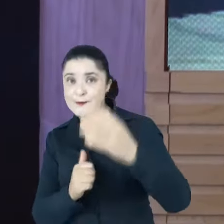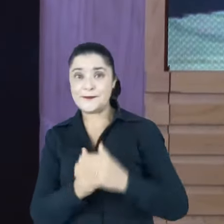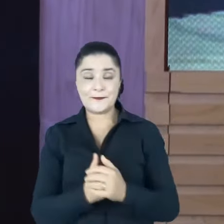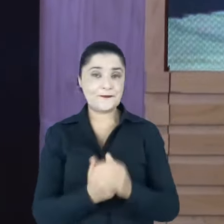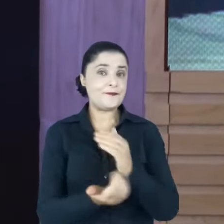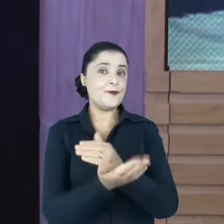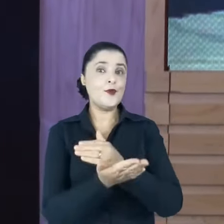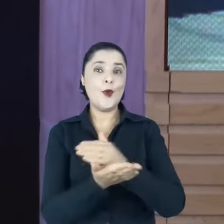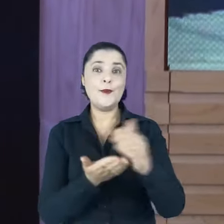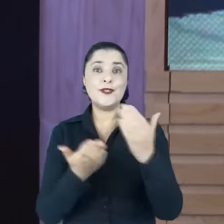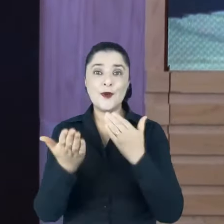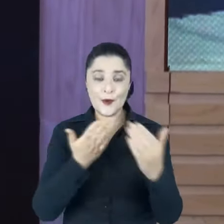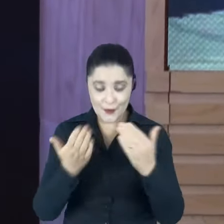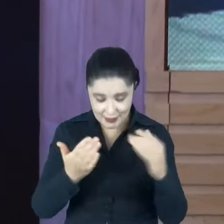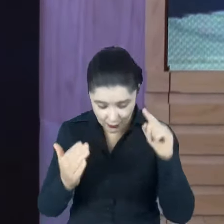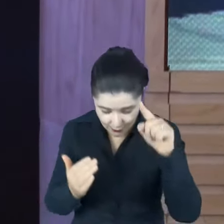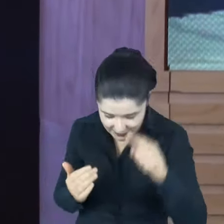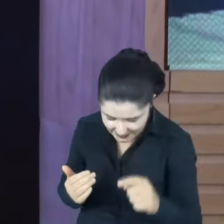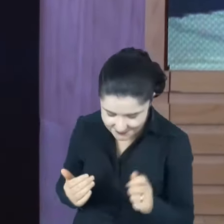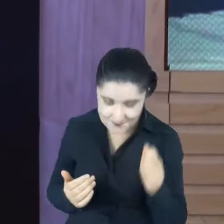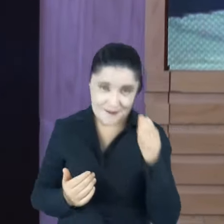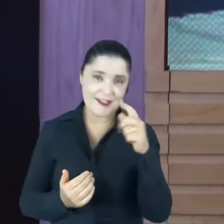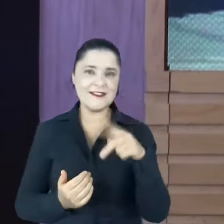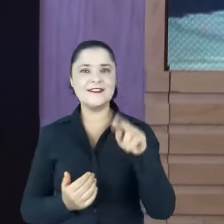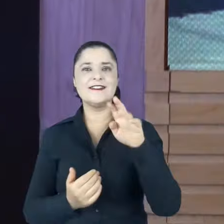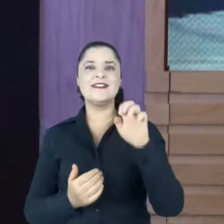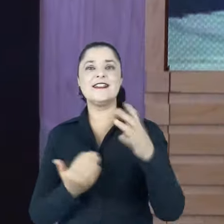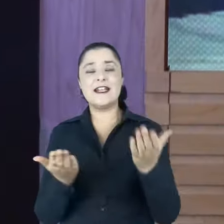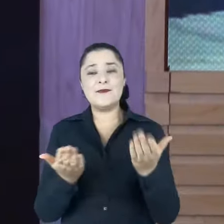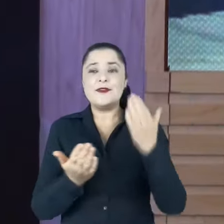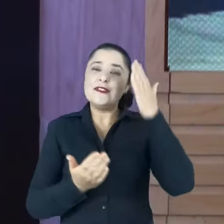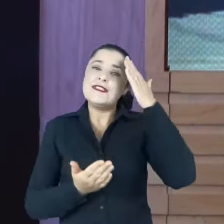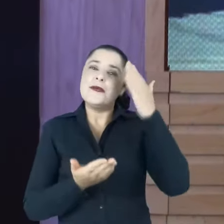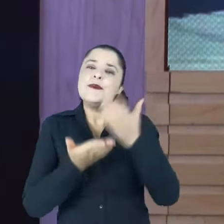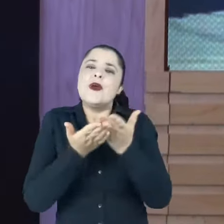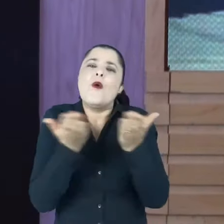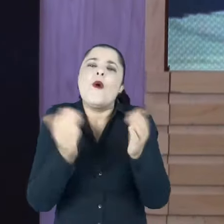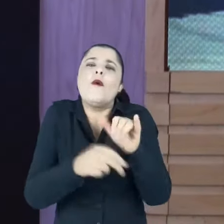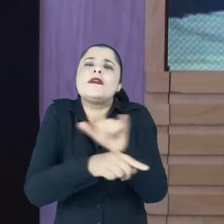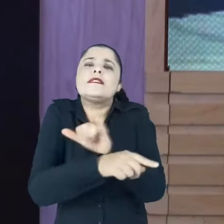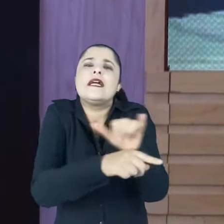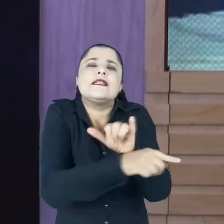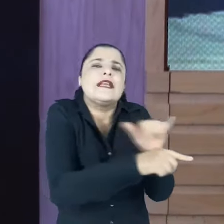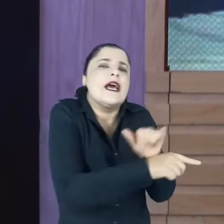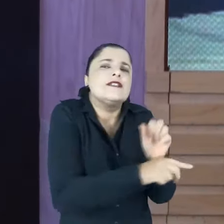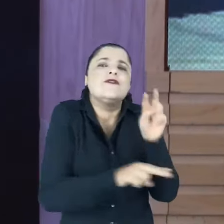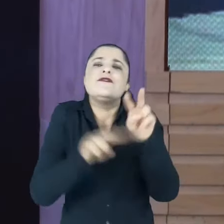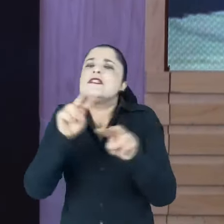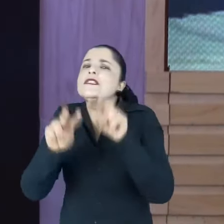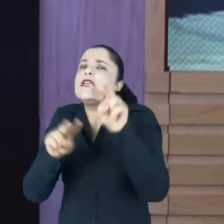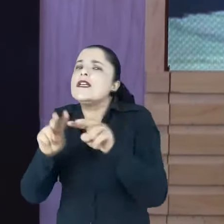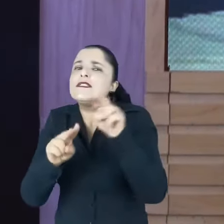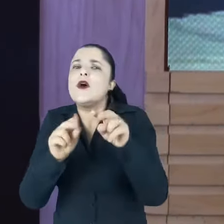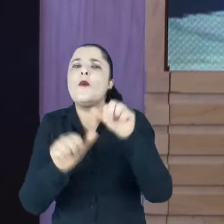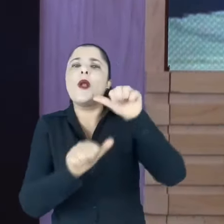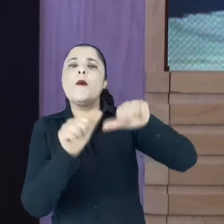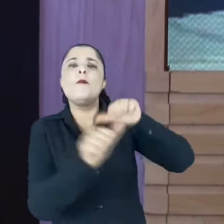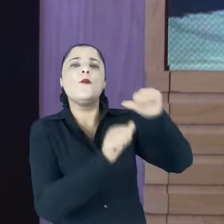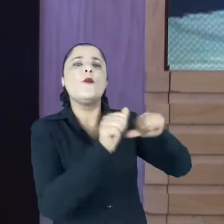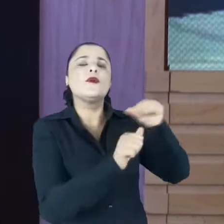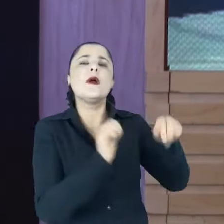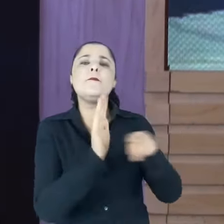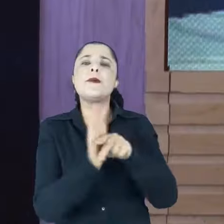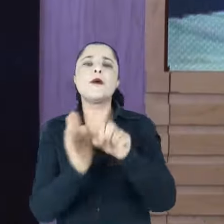com você, André. A gente quer saber qual a estratégia e a visão de descarbonização da Siemens Energy